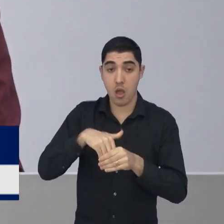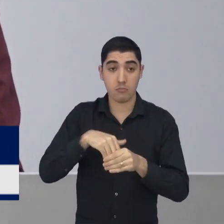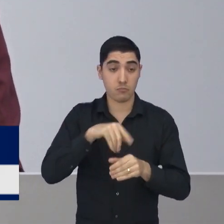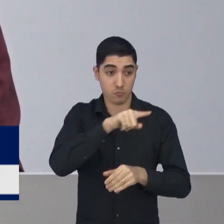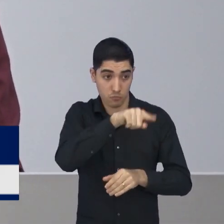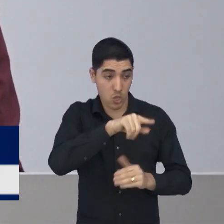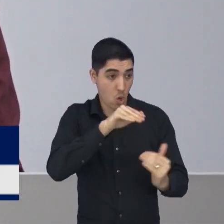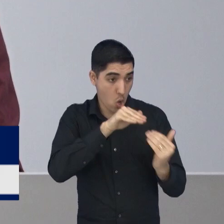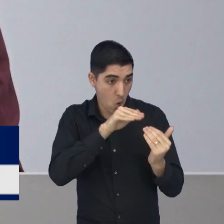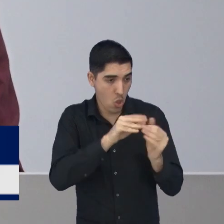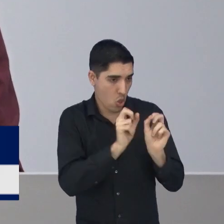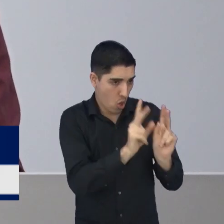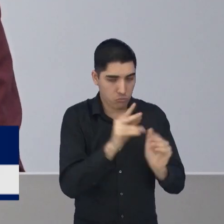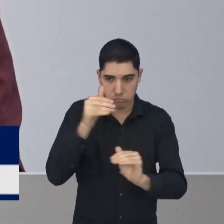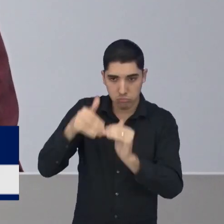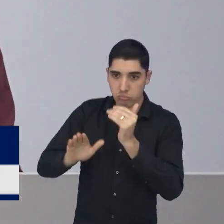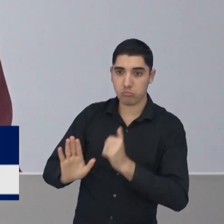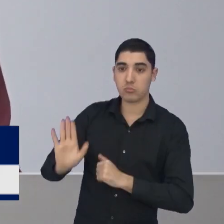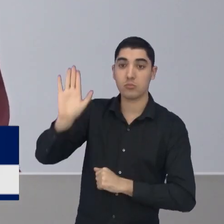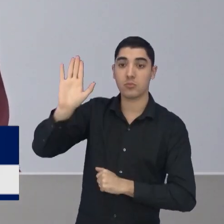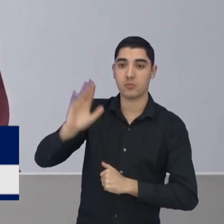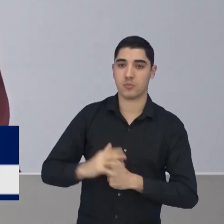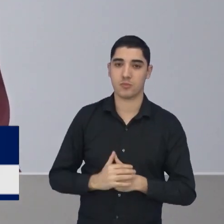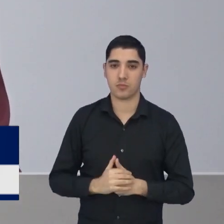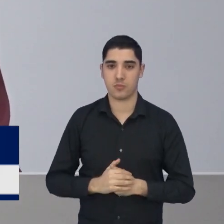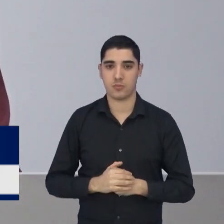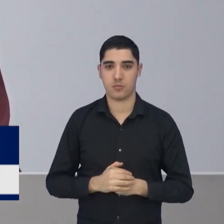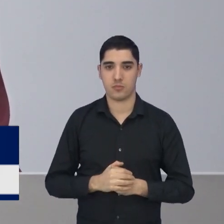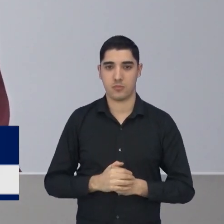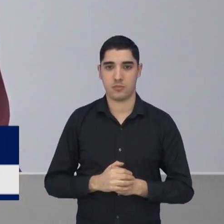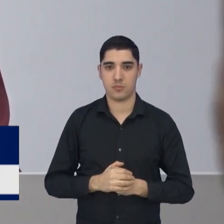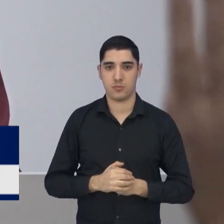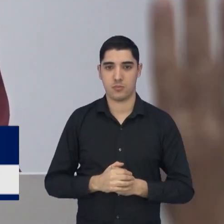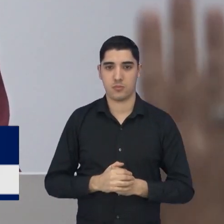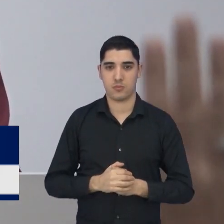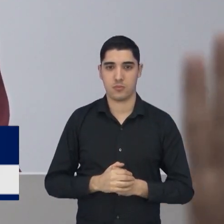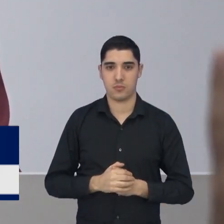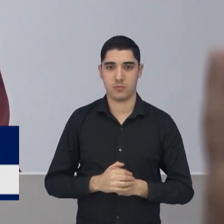Vereadores favoráveis permaneçam em comissão, contrários se manifestem.